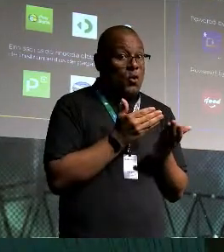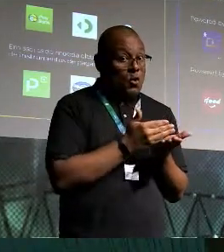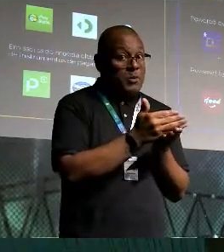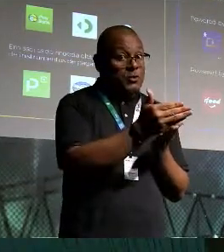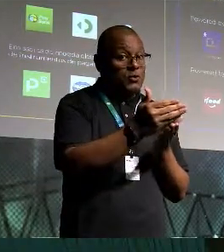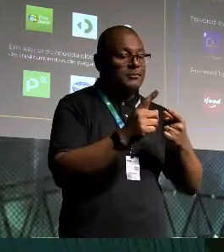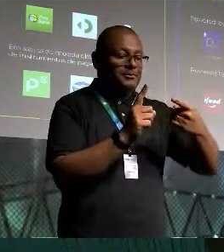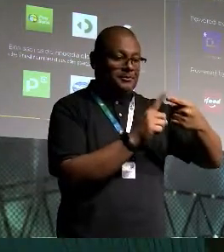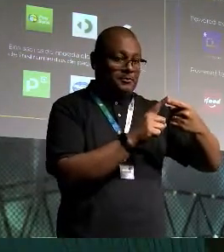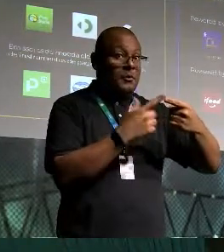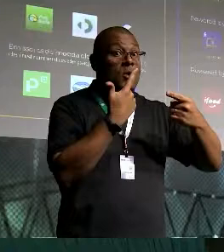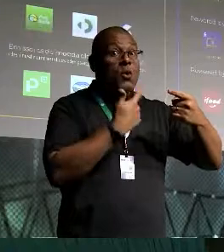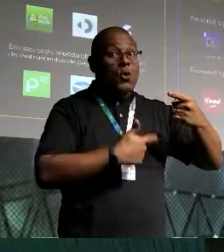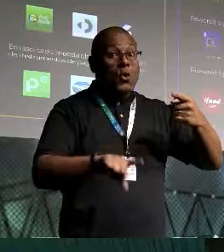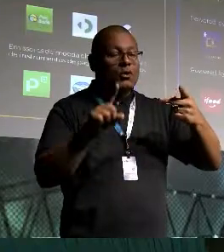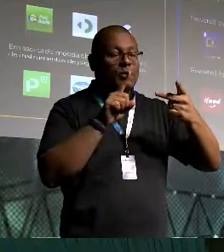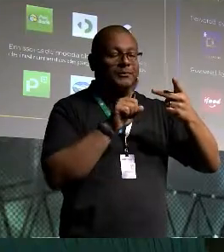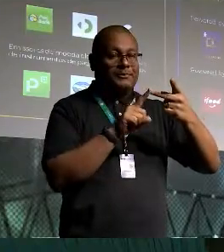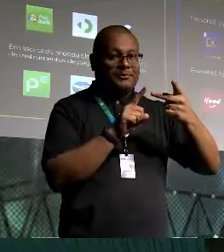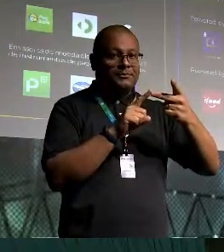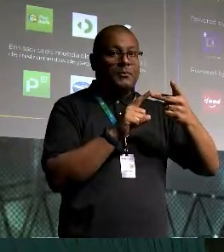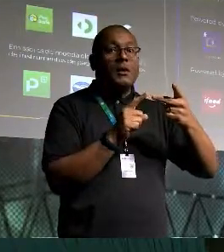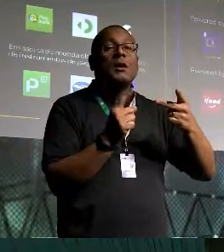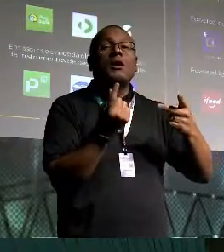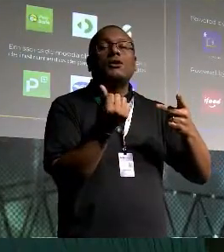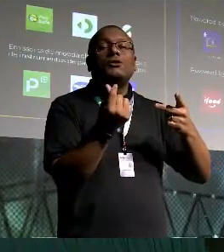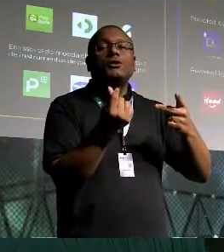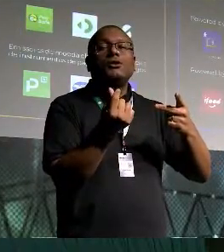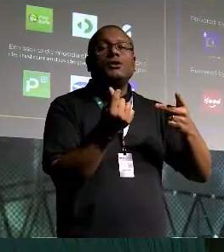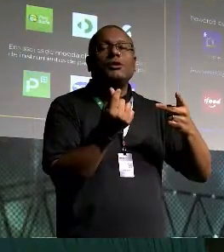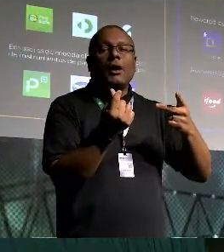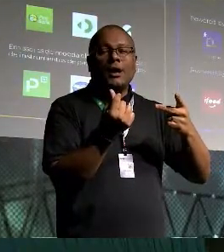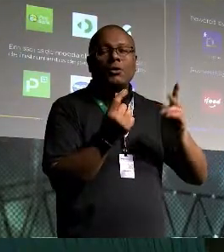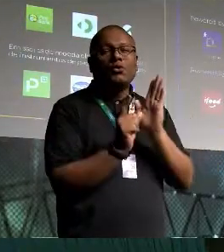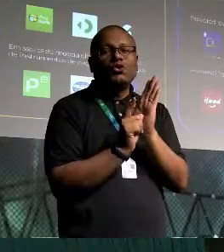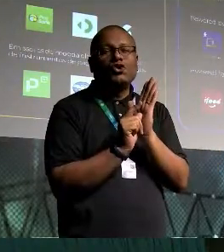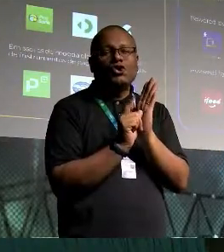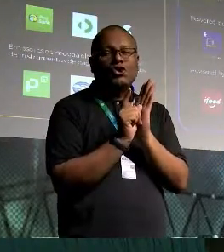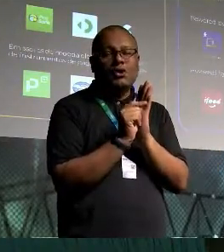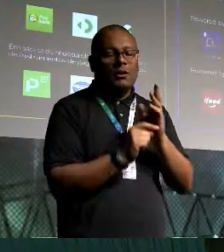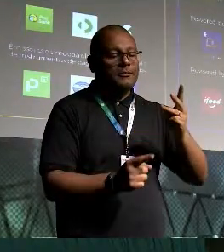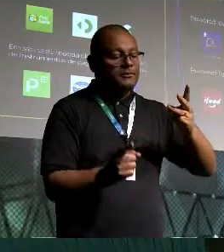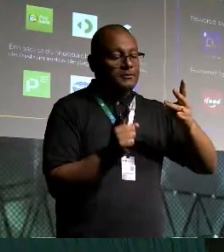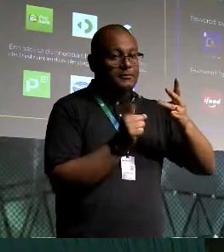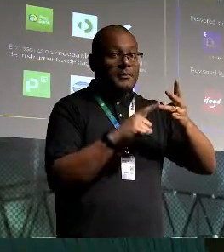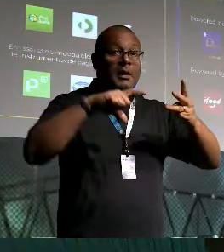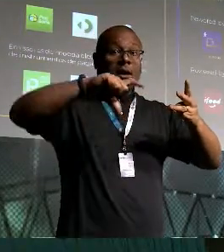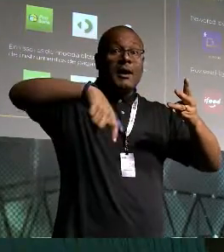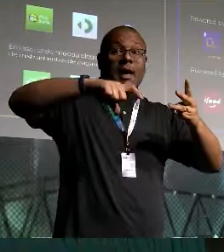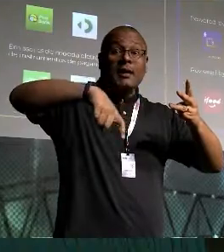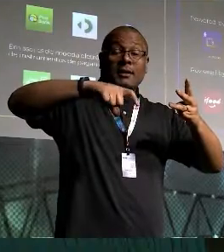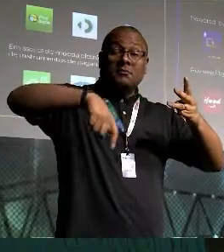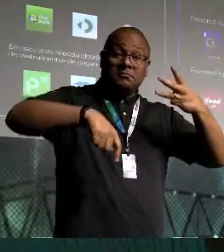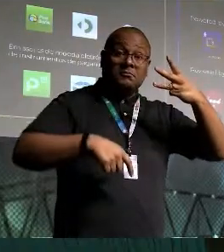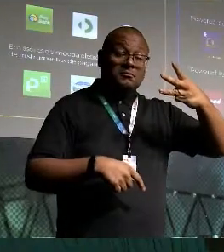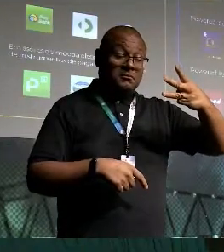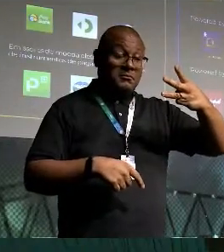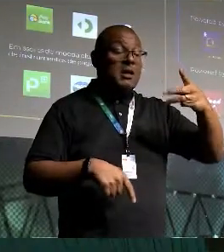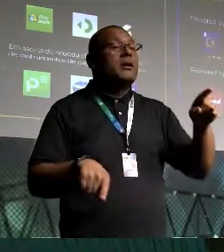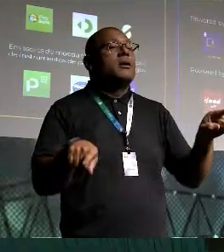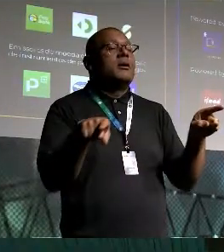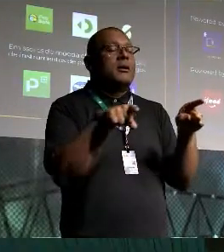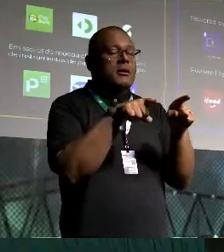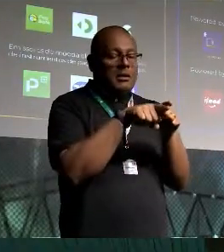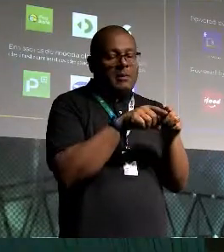dois sabores ali, que são os emissores de moeda eletrônica e também os emissores de cartão de crédito, sendo também